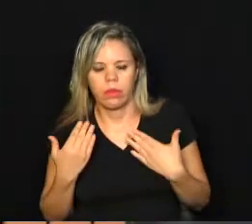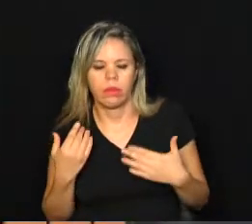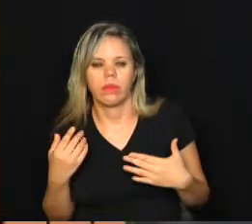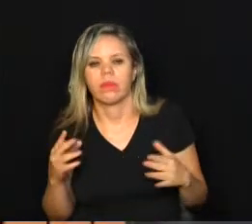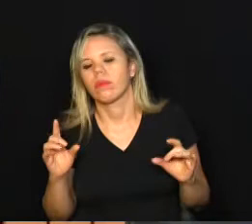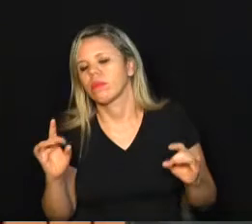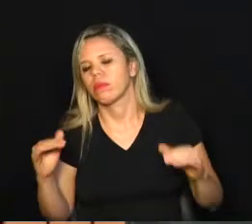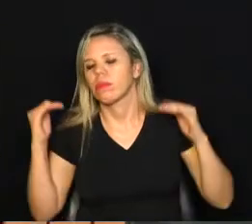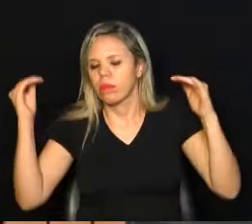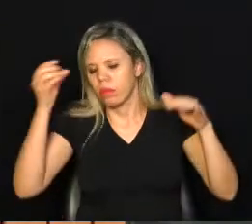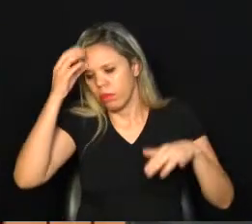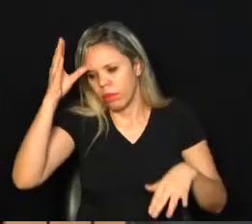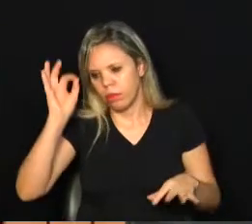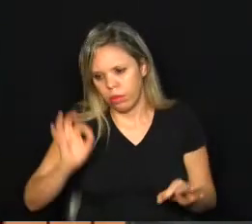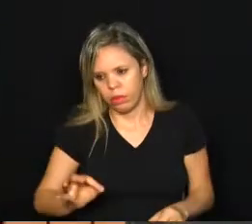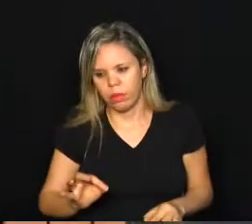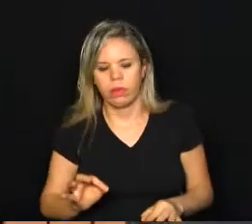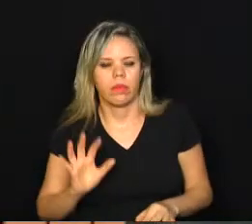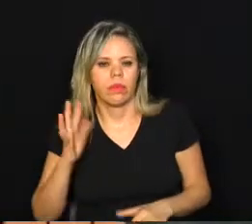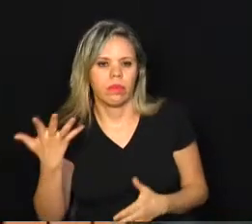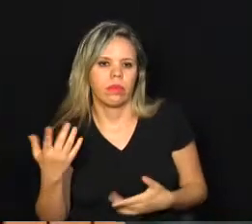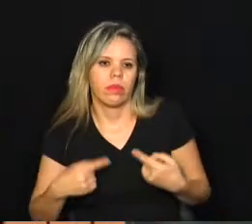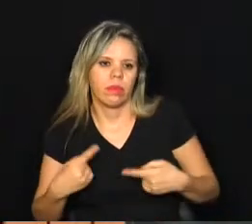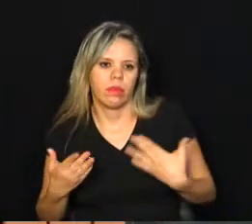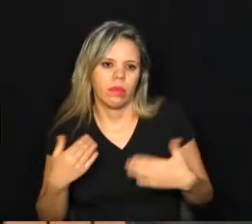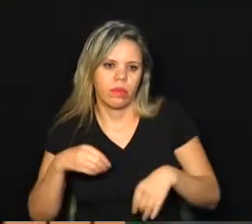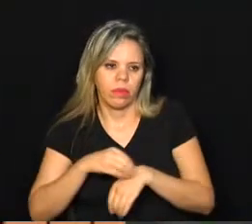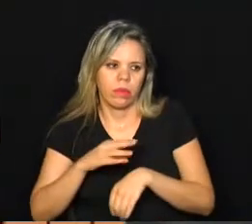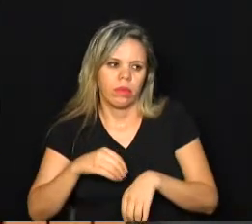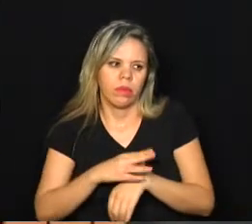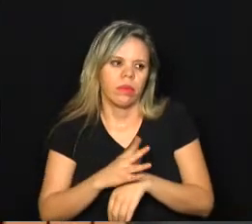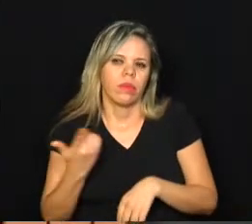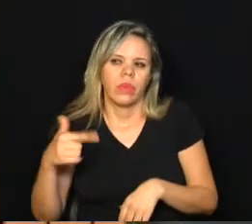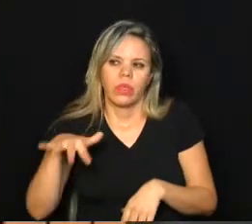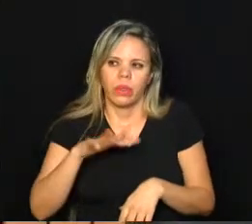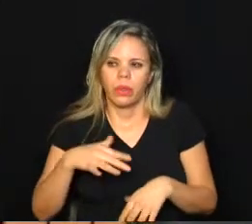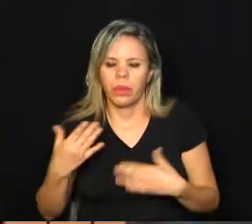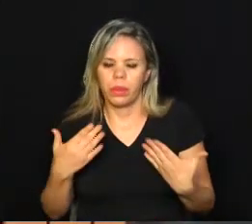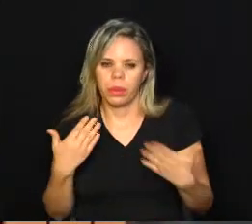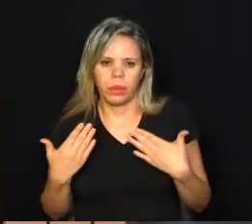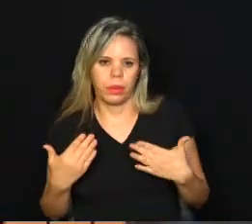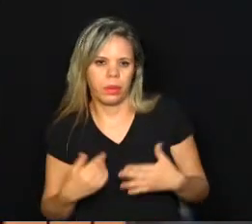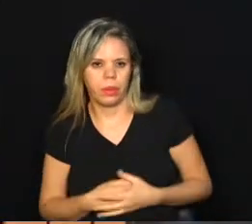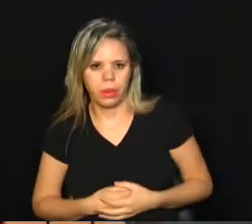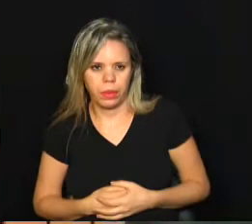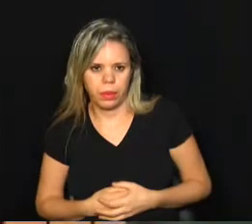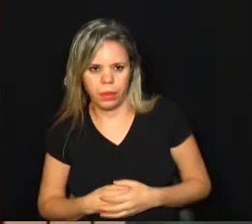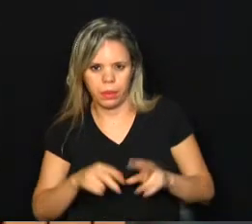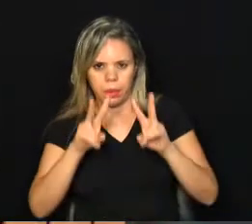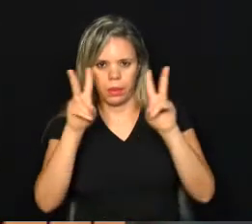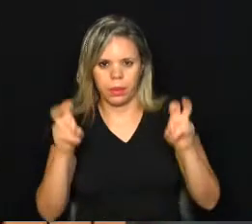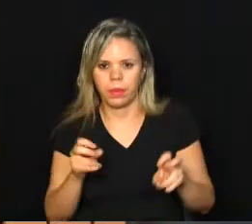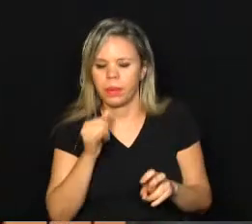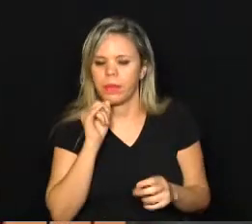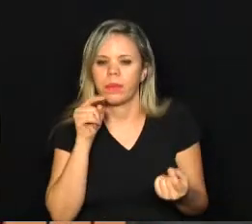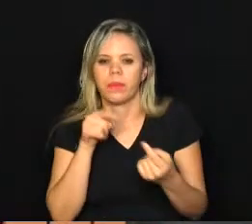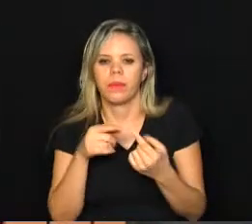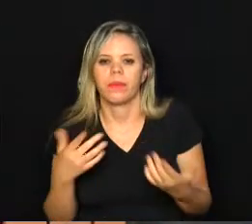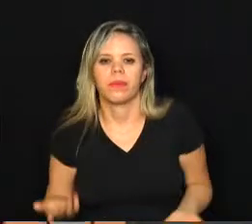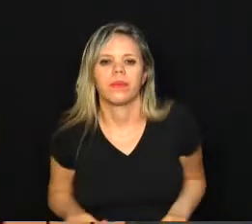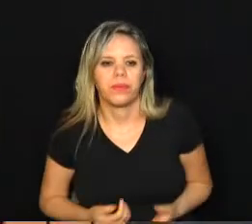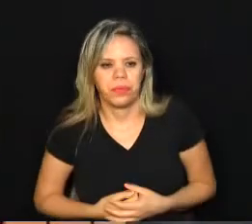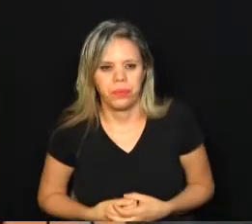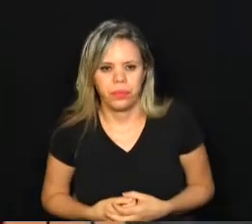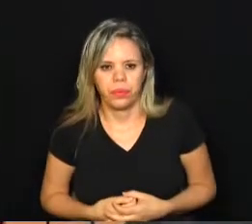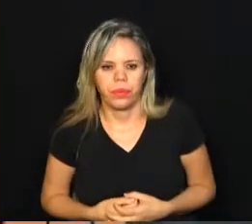rica, com certeza, e de repente essa discussão vai trazer outras discussões relacionadas de forma indiretamente,